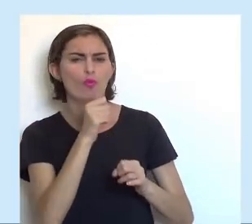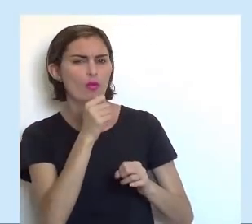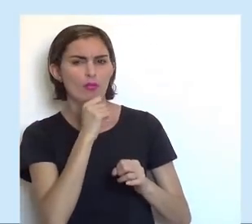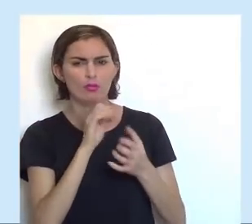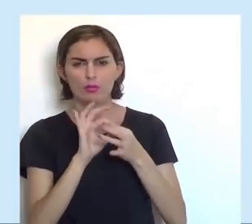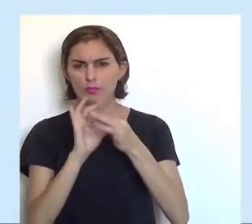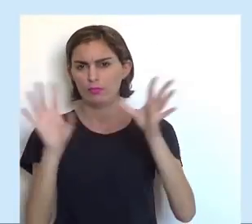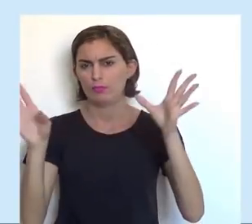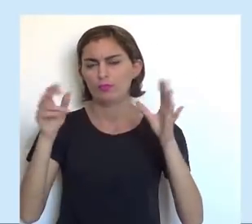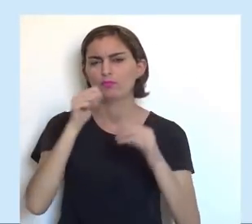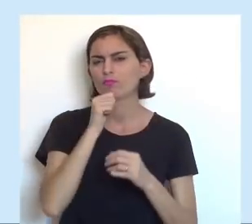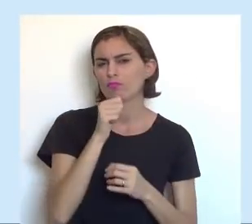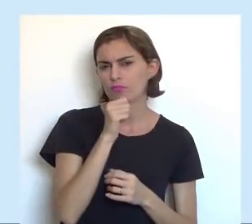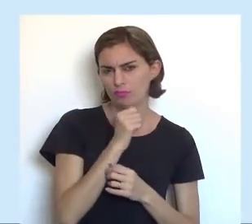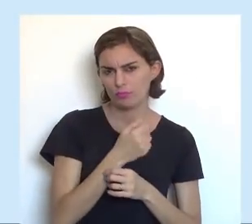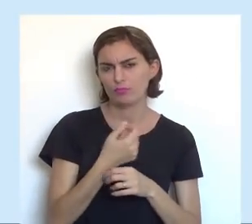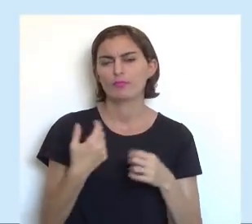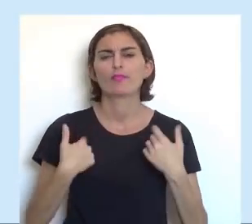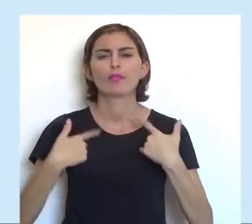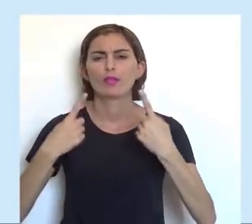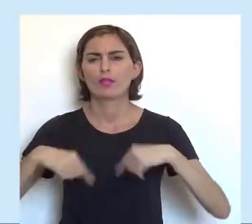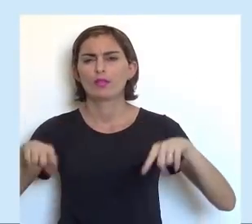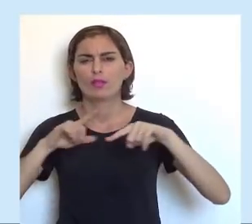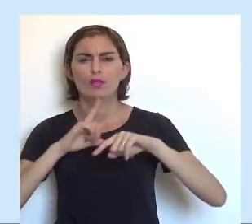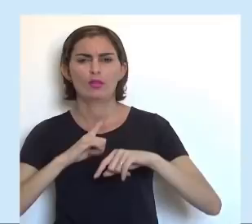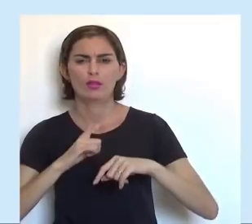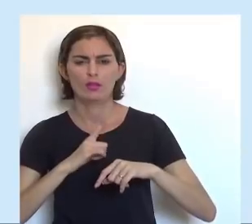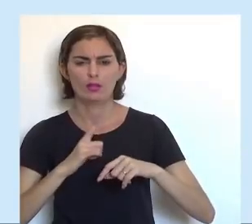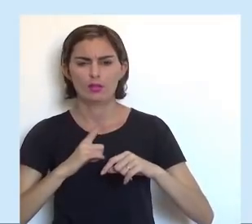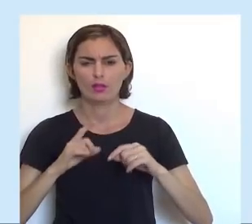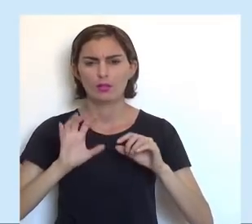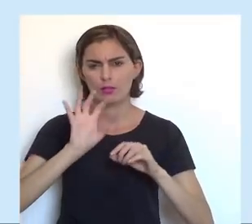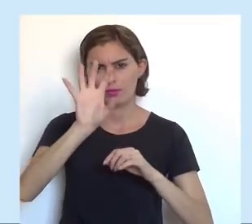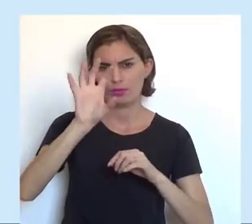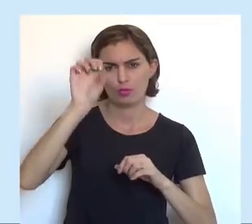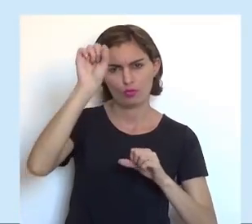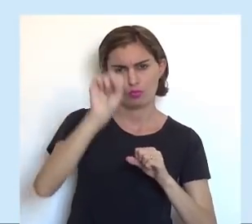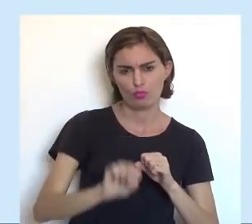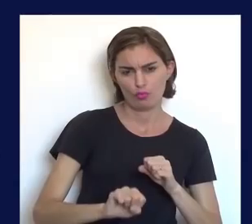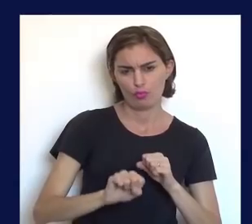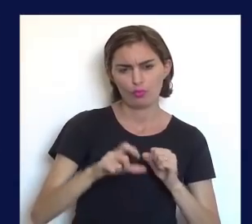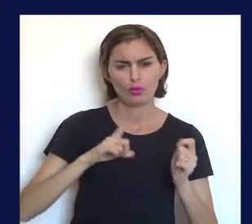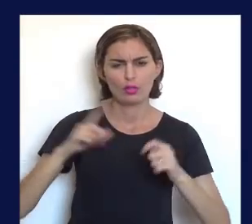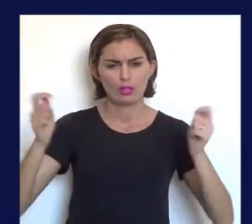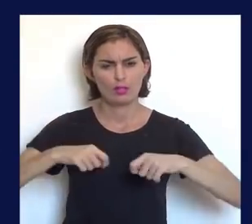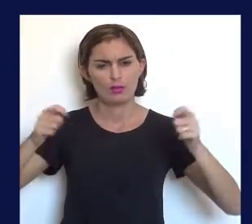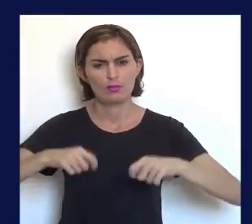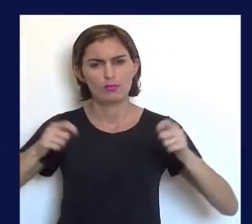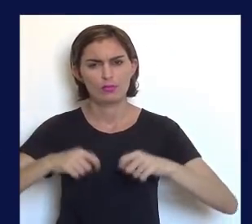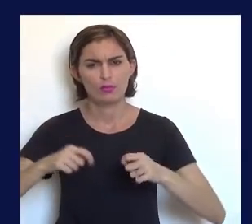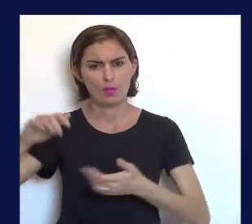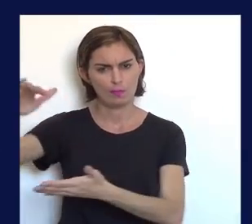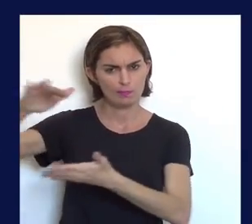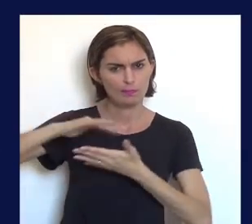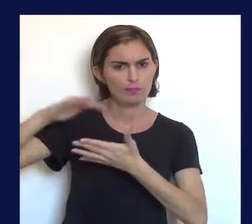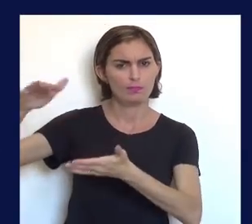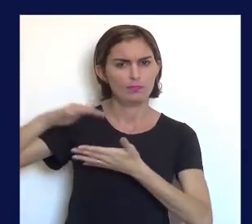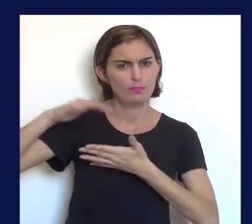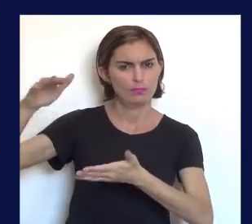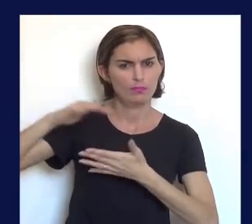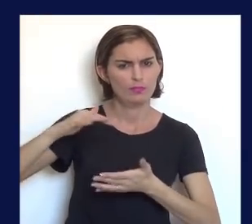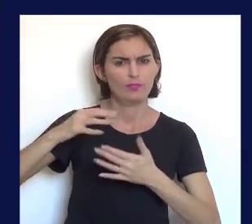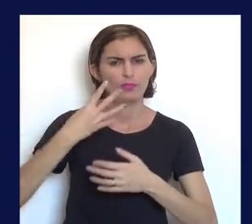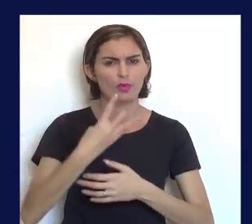atualizado e liberado para nós. Então, nós temos que, na região sul, há uma capacidade de